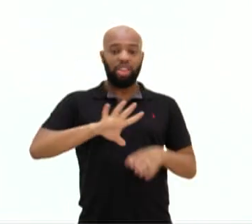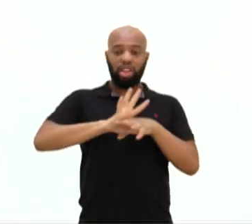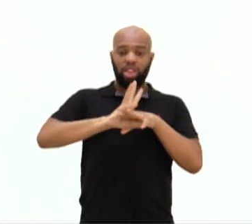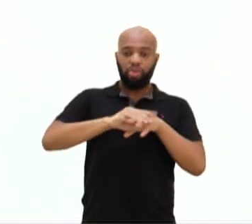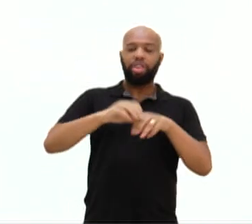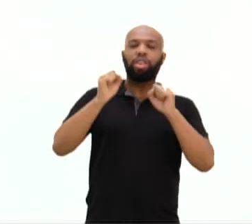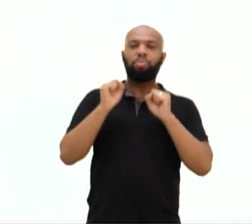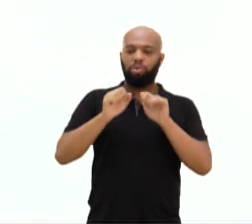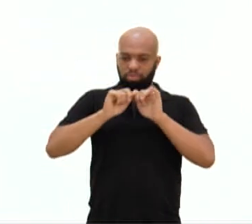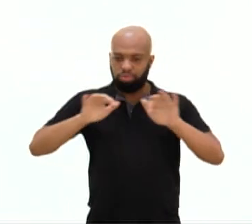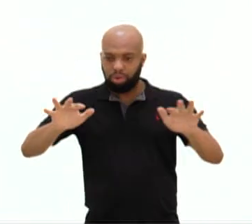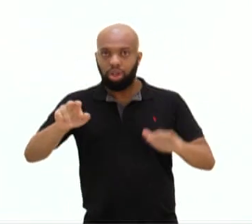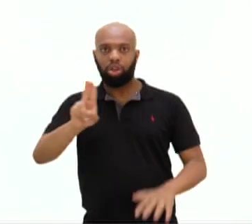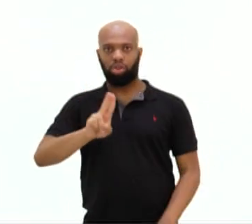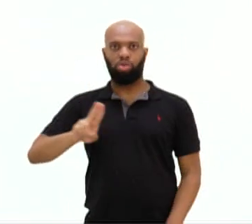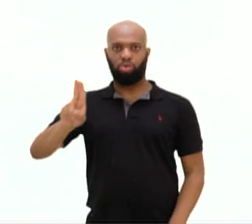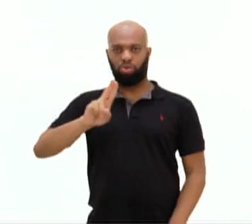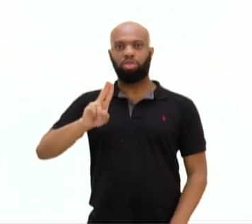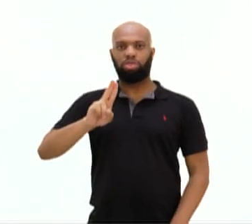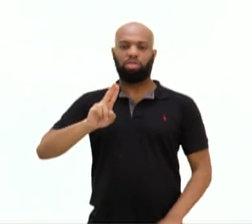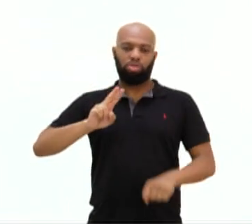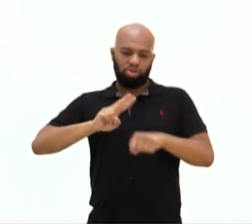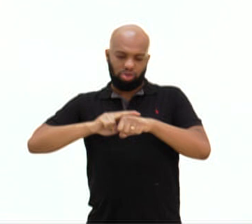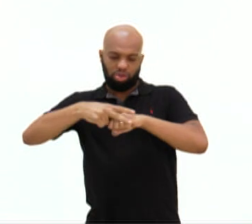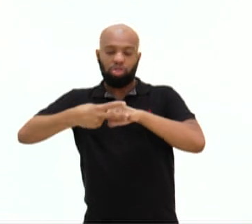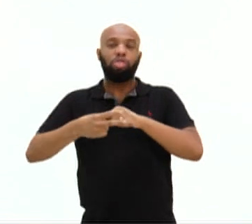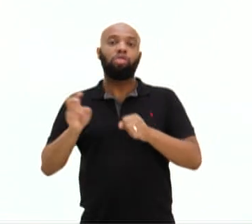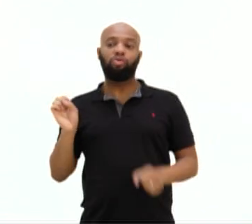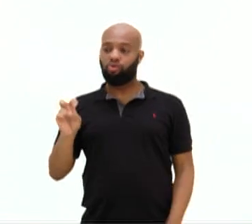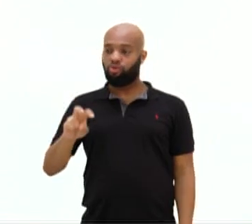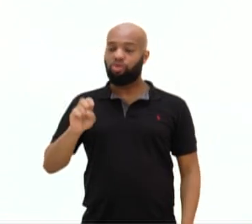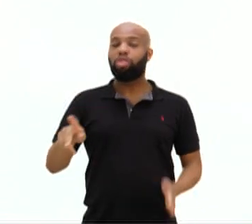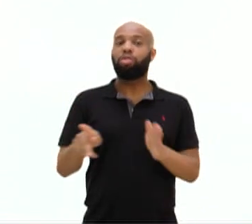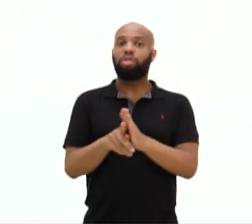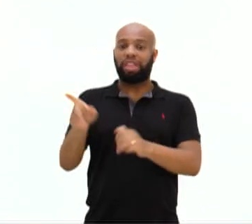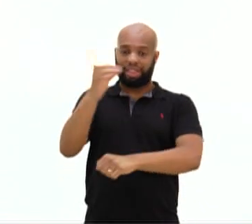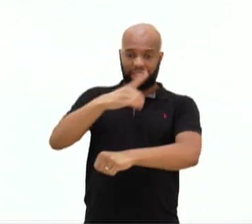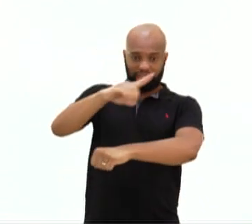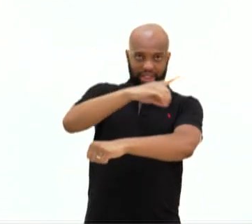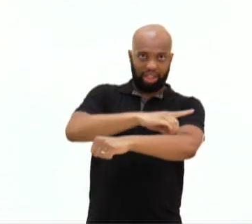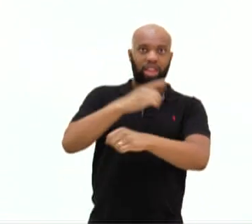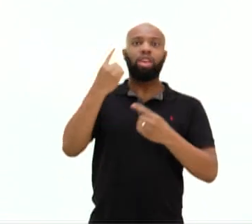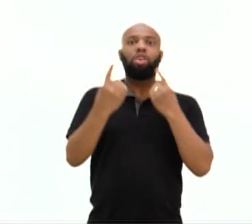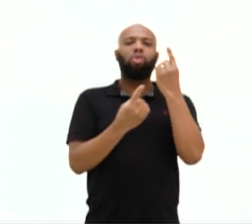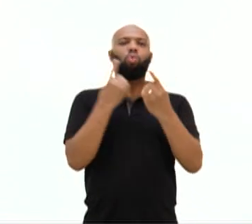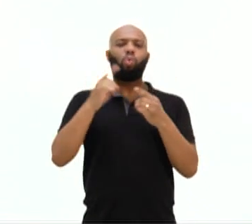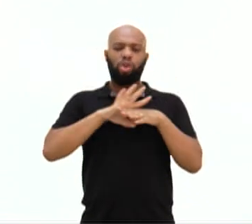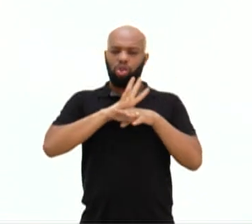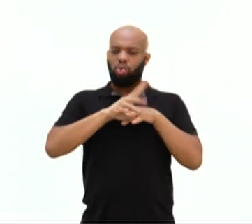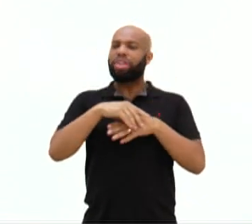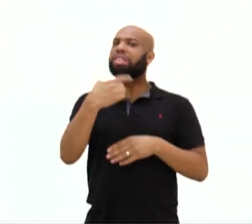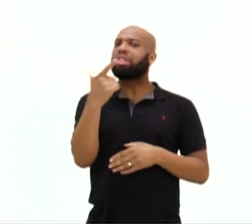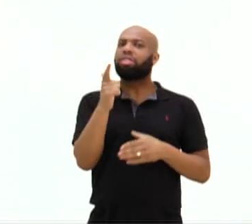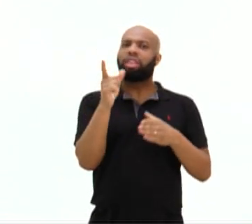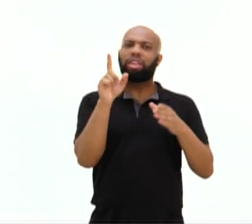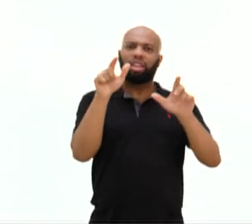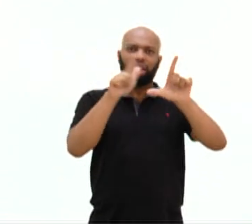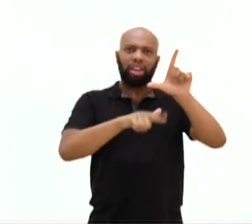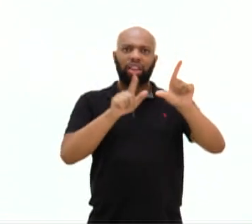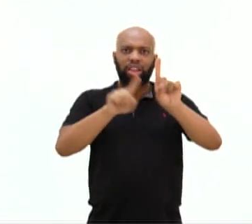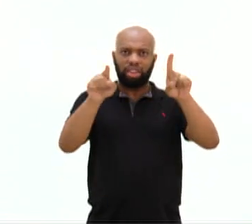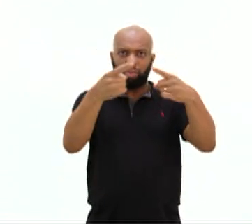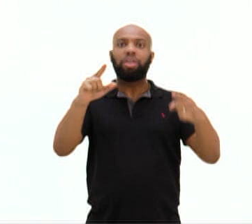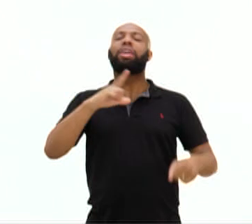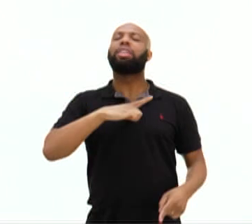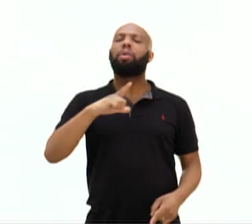ser transmitidas pelo Aedes, a dengue, zika e o chikungunya. Qual doença não citada na música também tem o